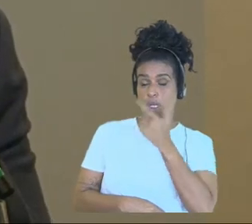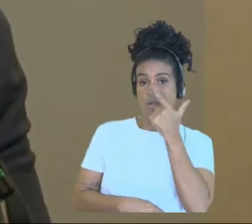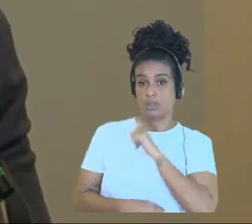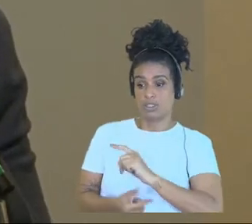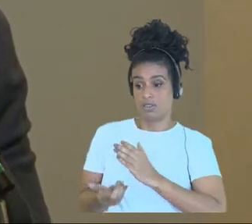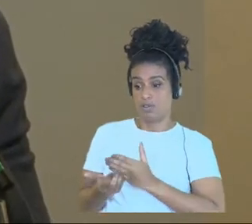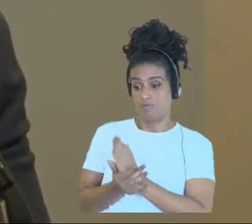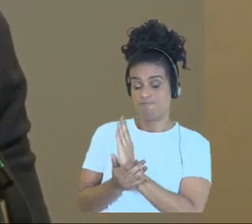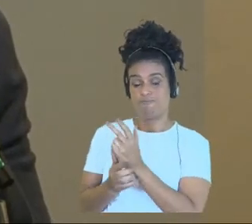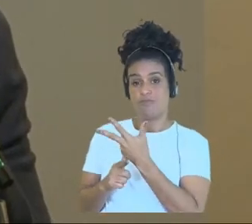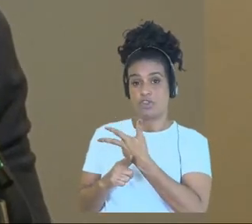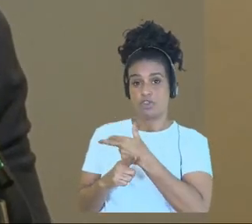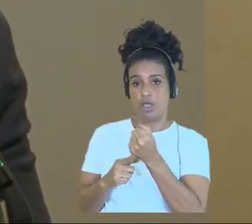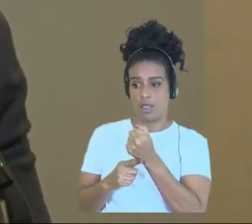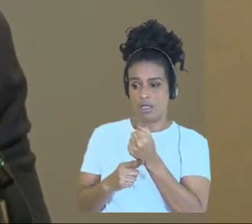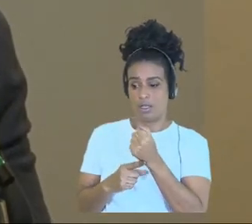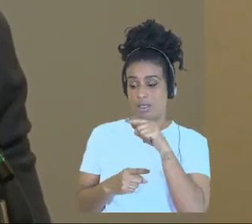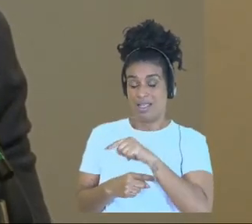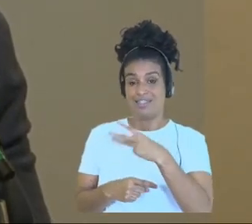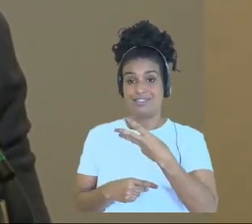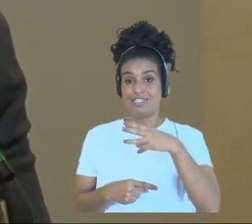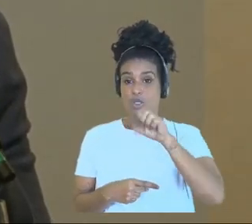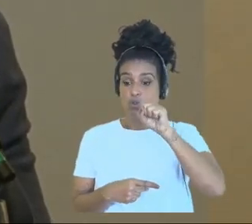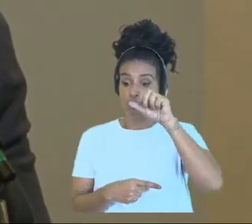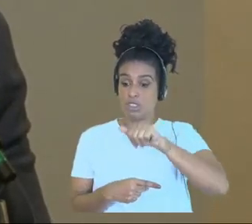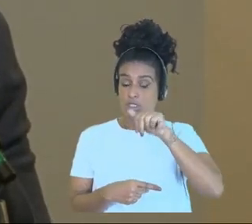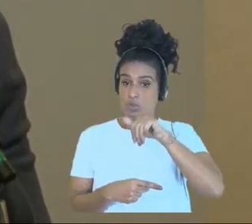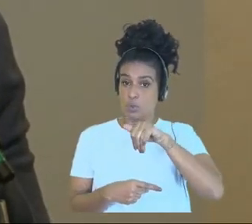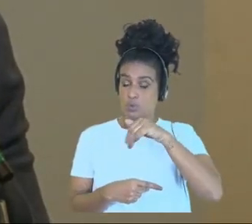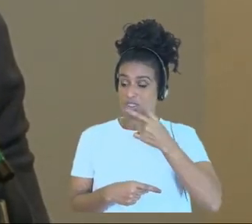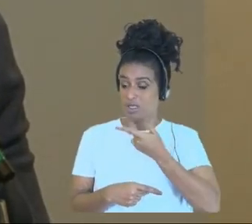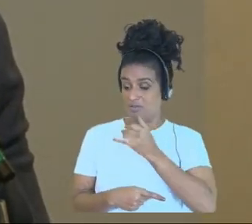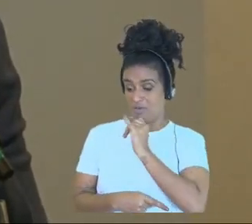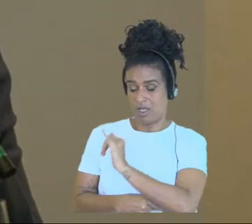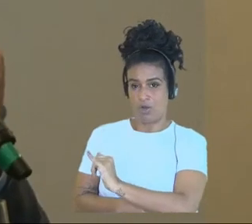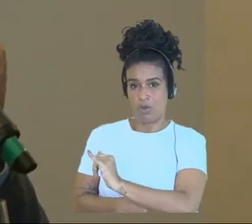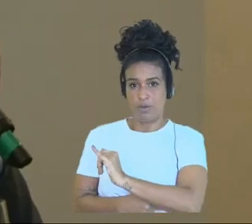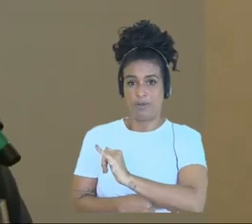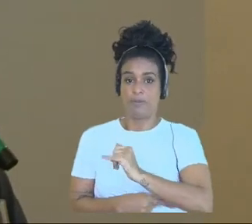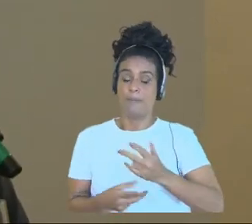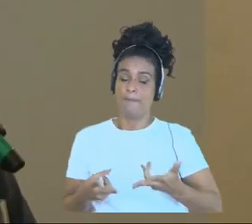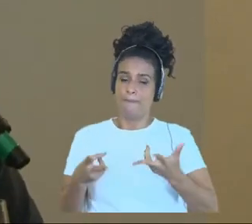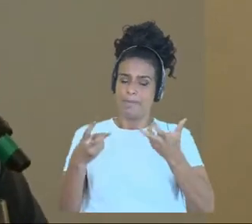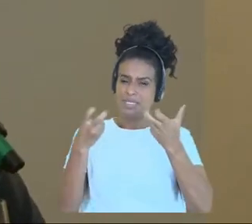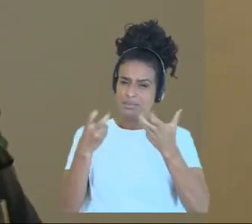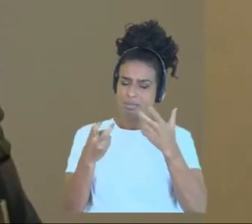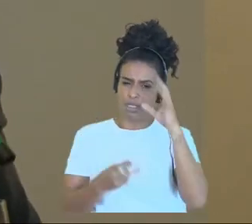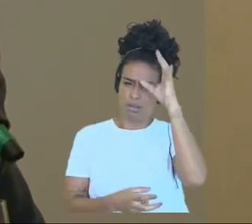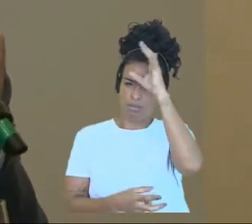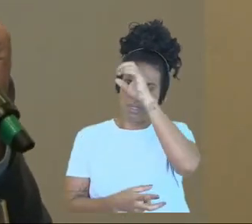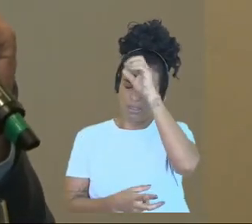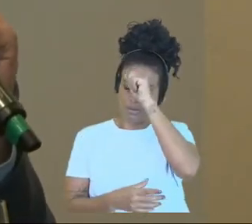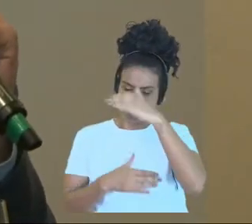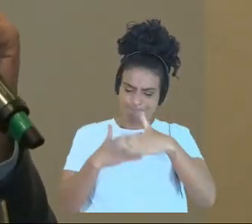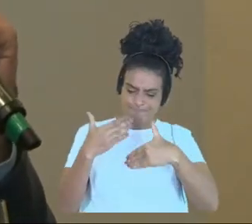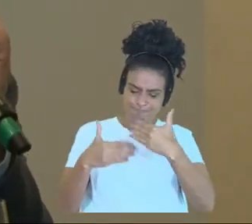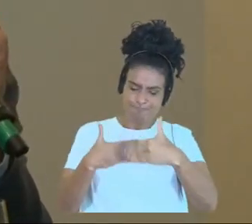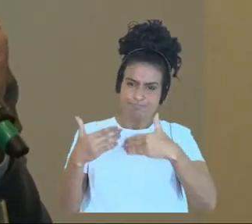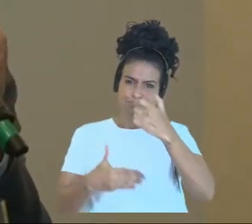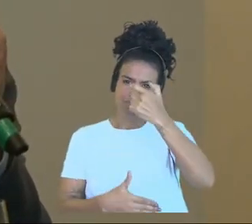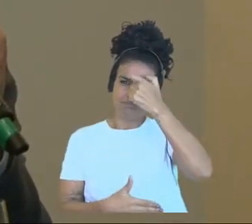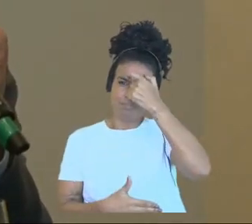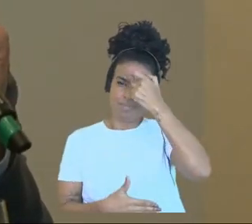mundo compreendeu que, diante do avanço de um tipo de